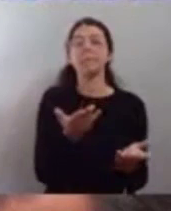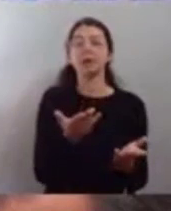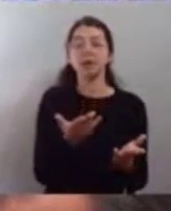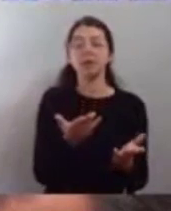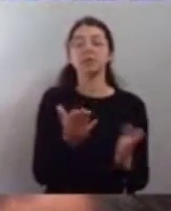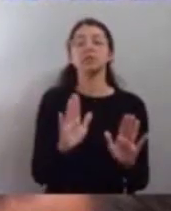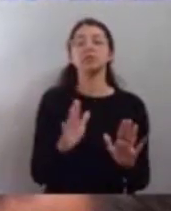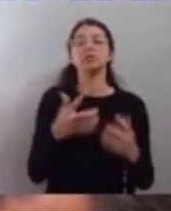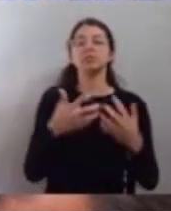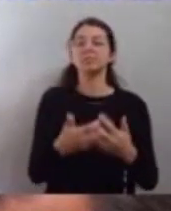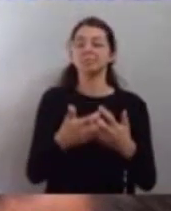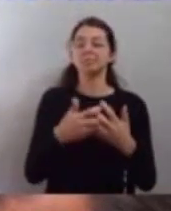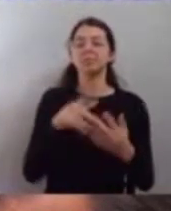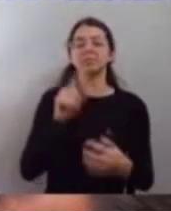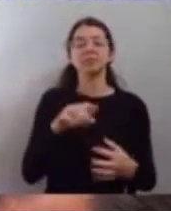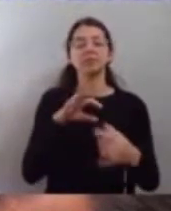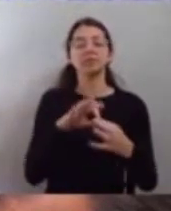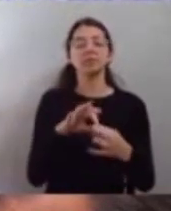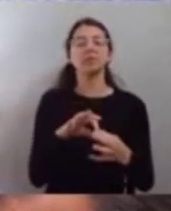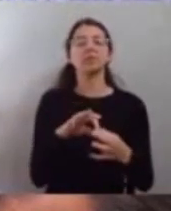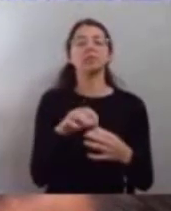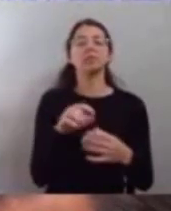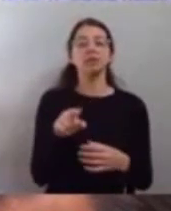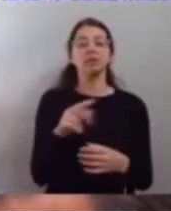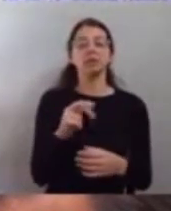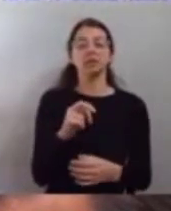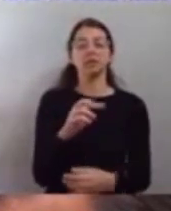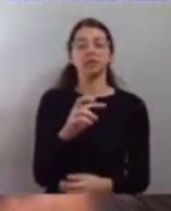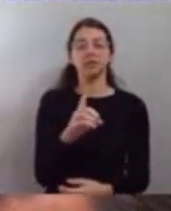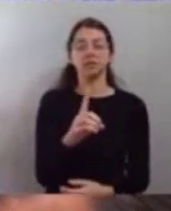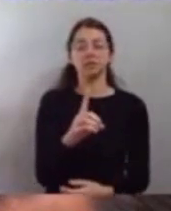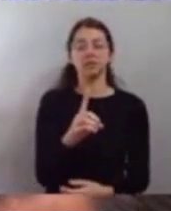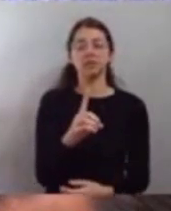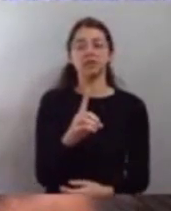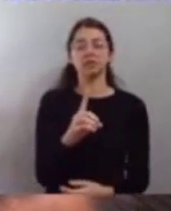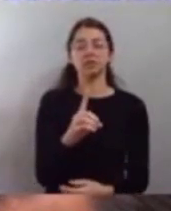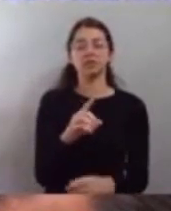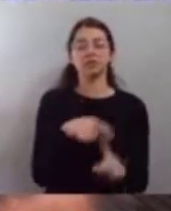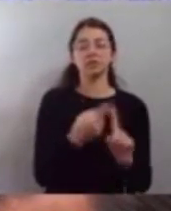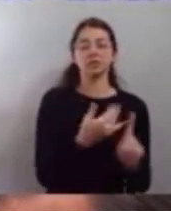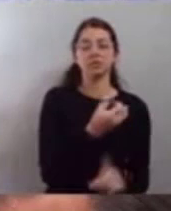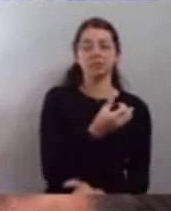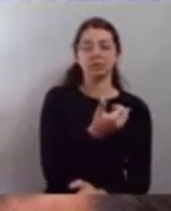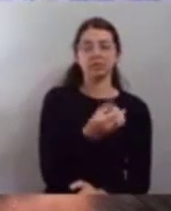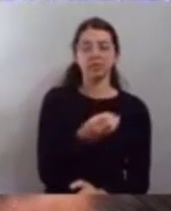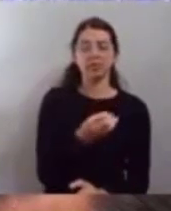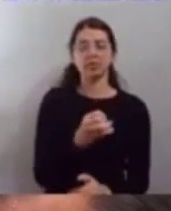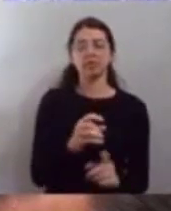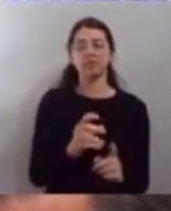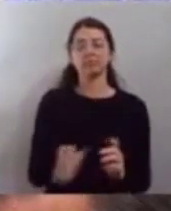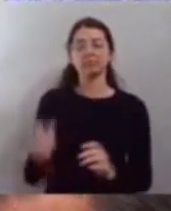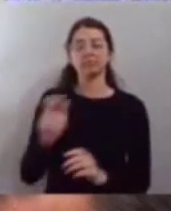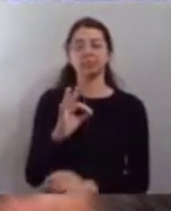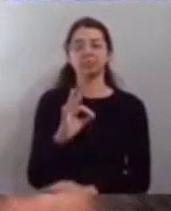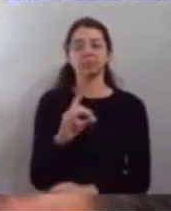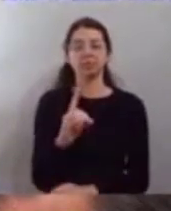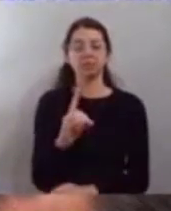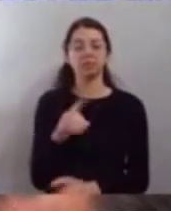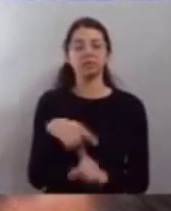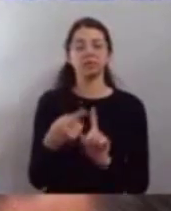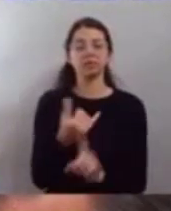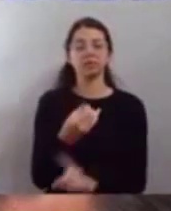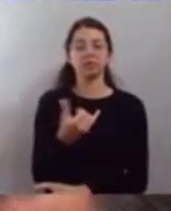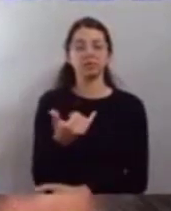da necessidade de se ter aumentado de 36 2020 para 46 em 2021 o número mais alto desde